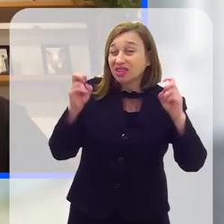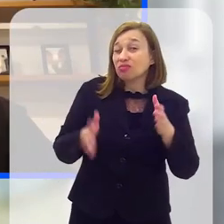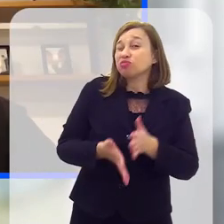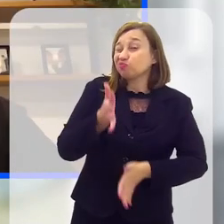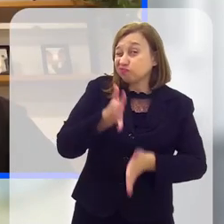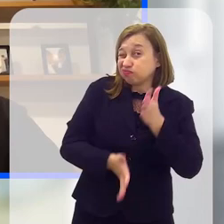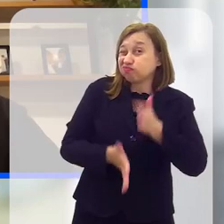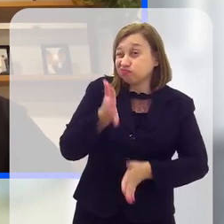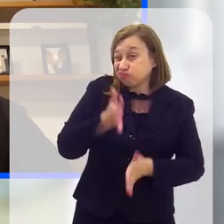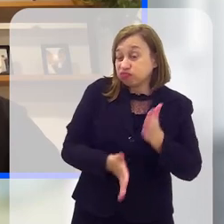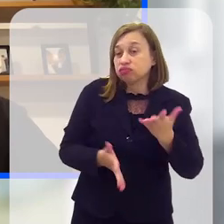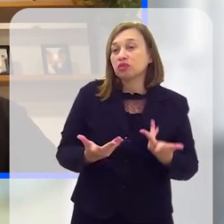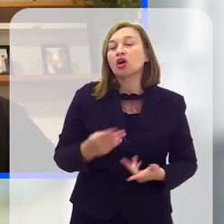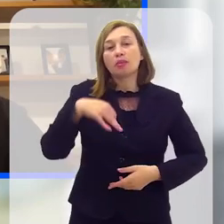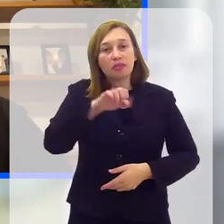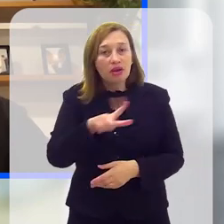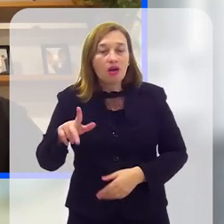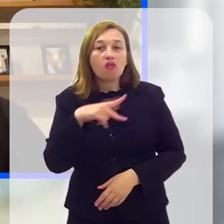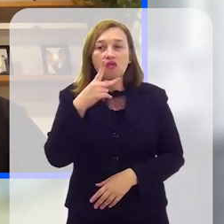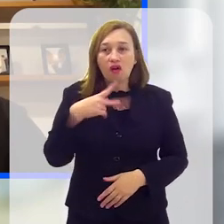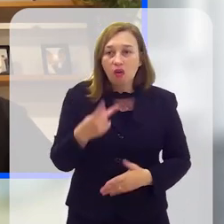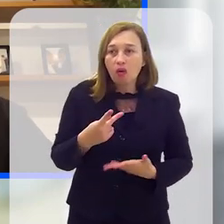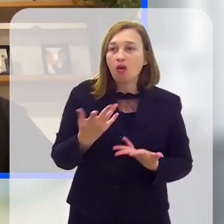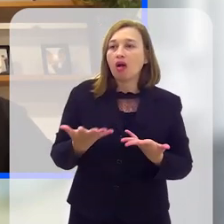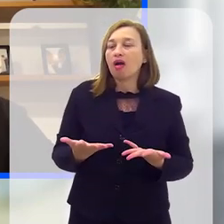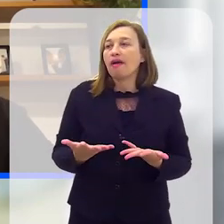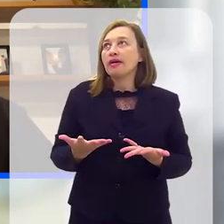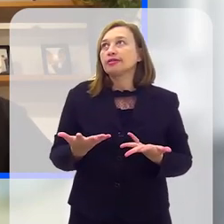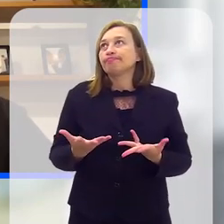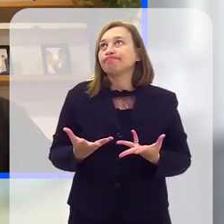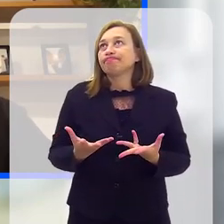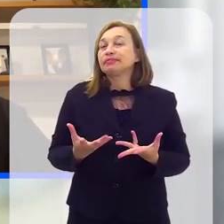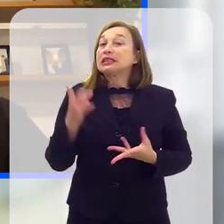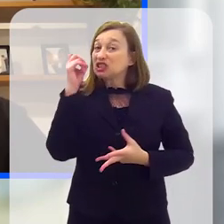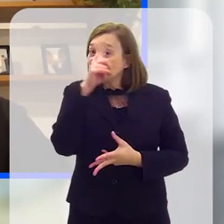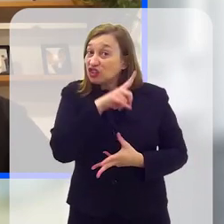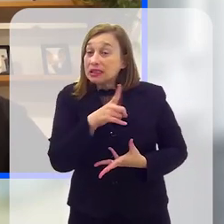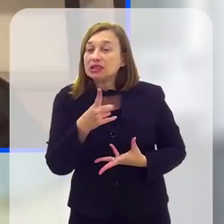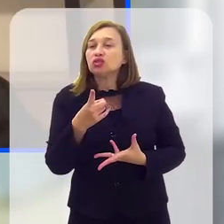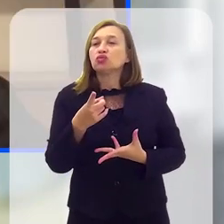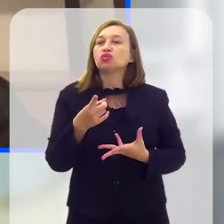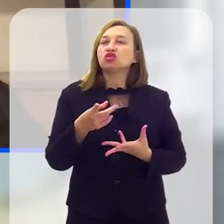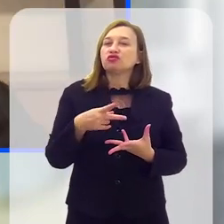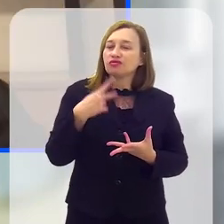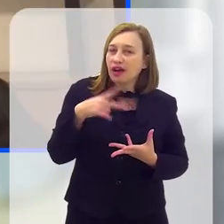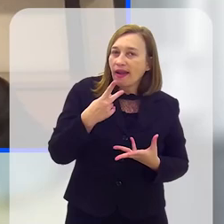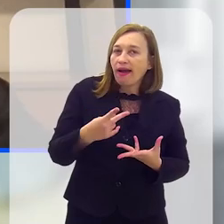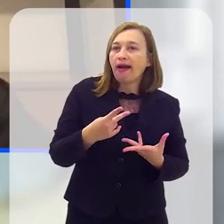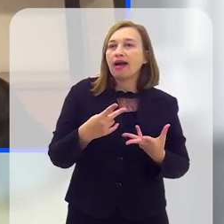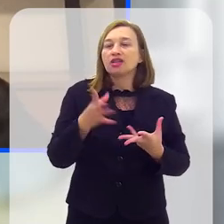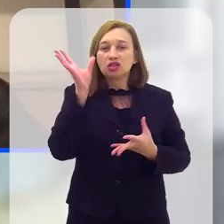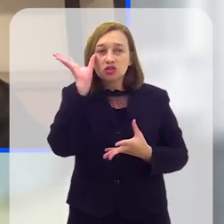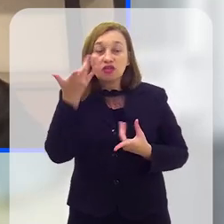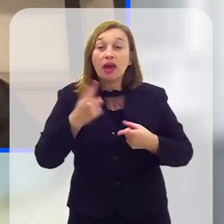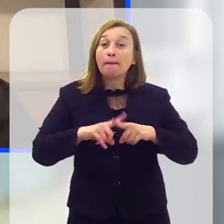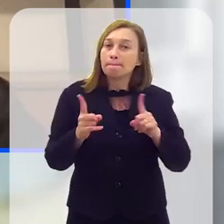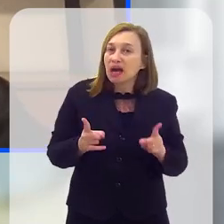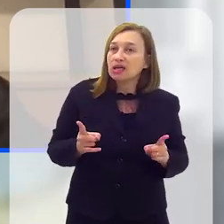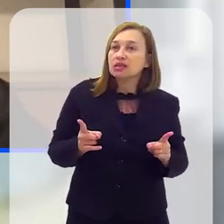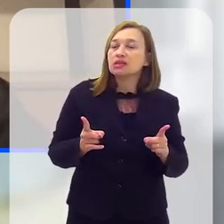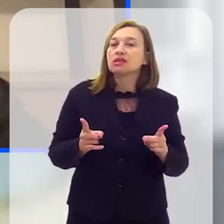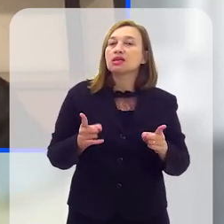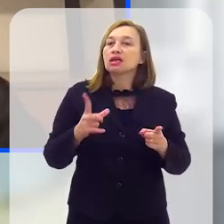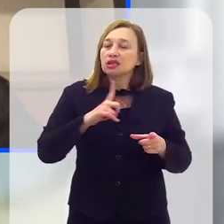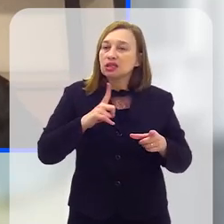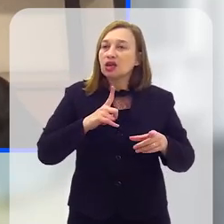tema complexo, conforme o Miguel falou, ele é bem difícil de tratar e difícil de soluções, mas